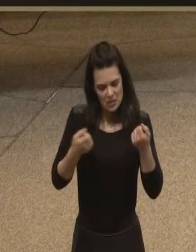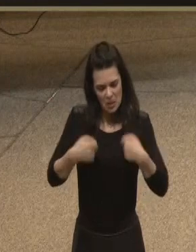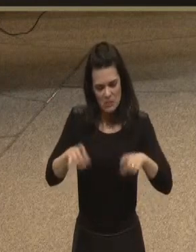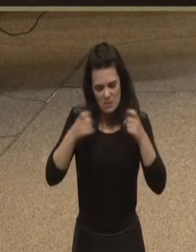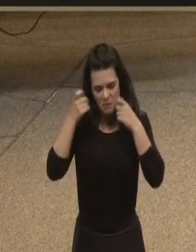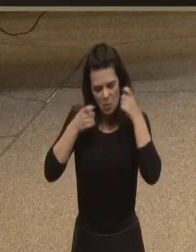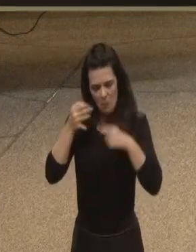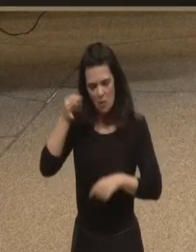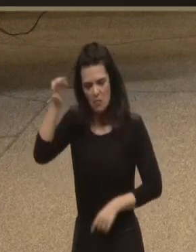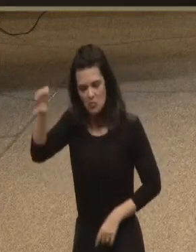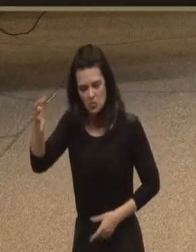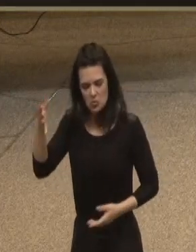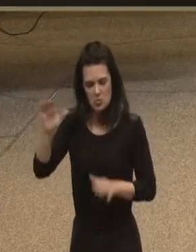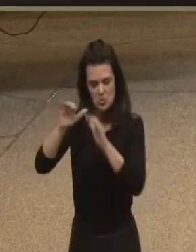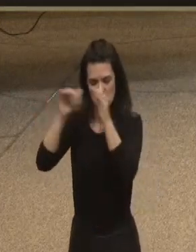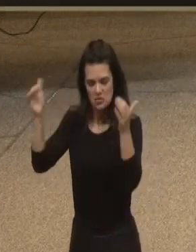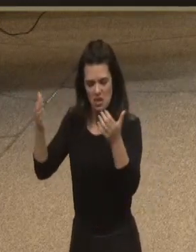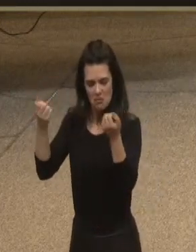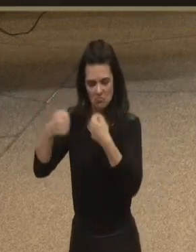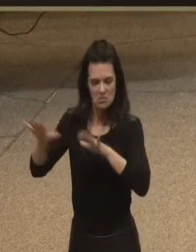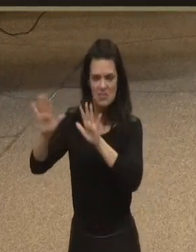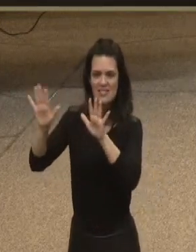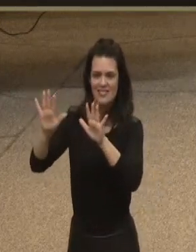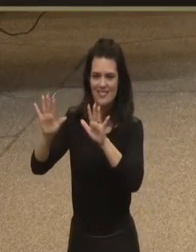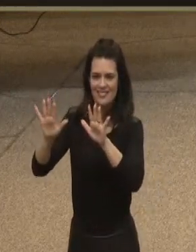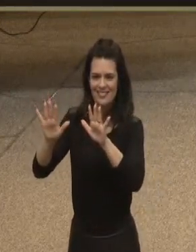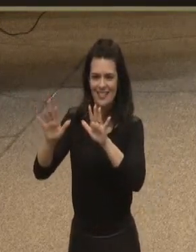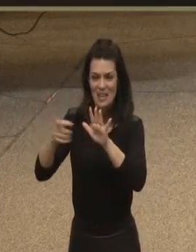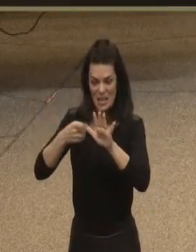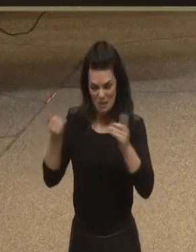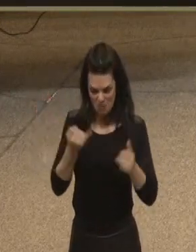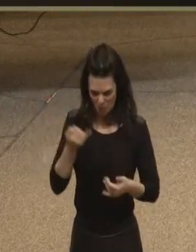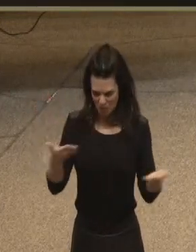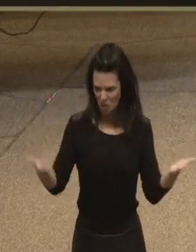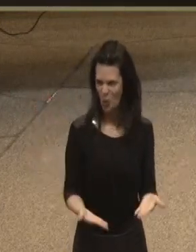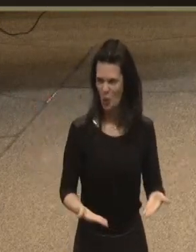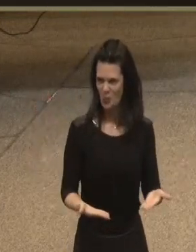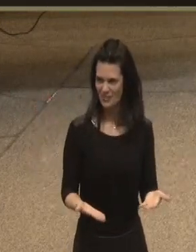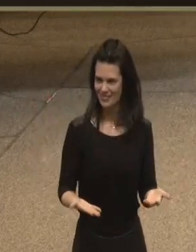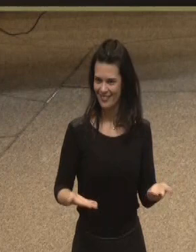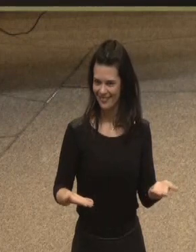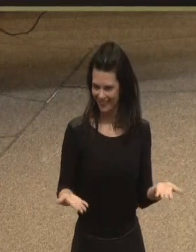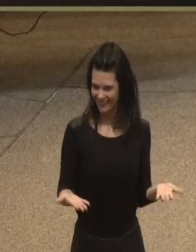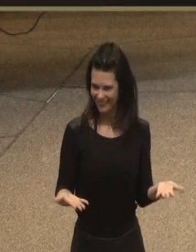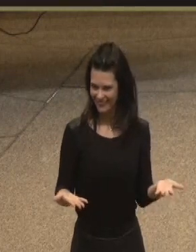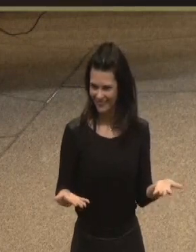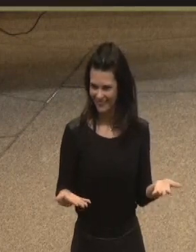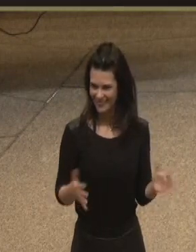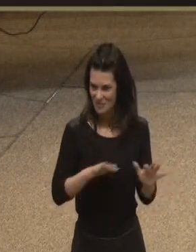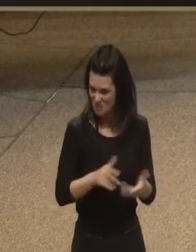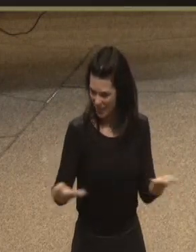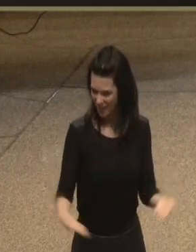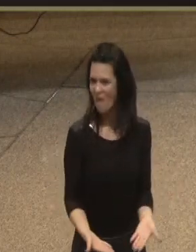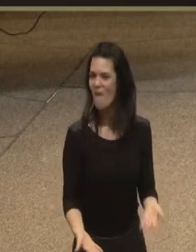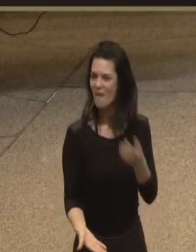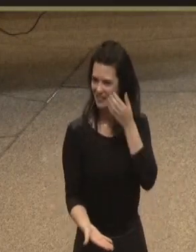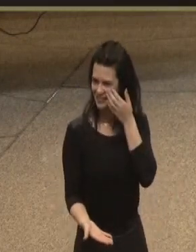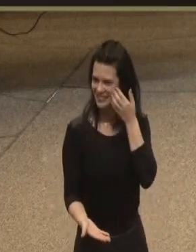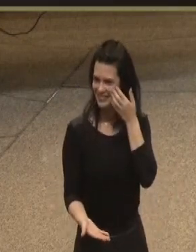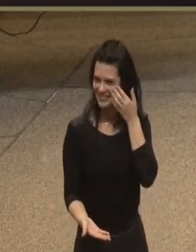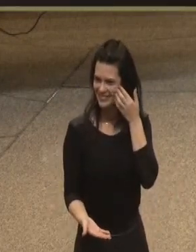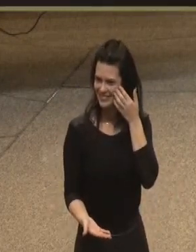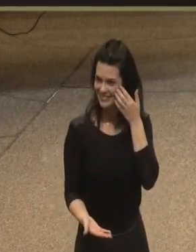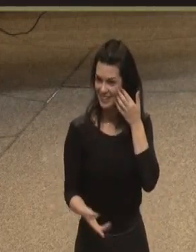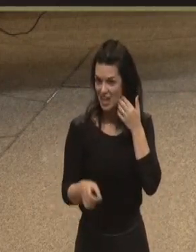se importado bem mais com o que você acha que deve fazer para Deus e tem se esquecido do que Deus